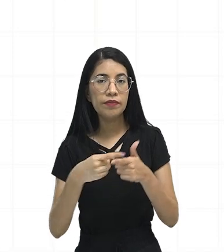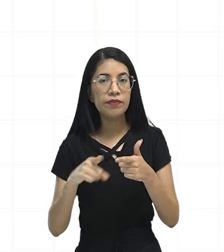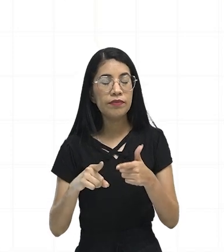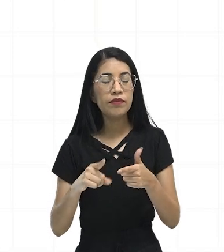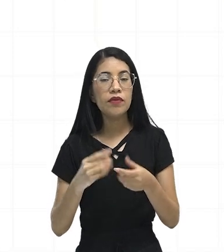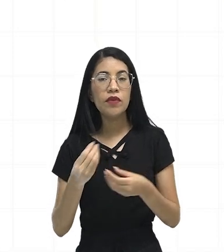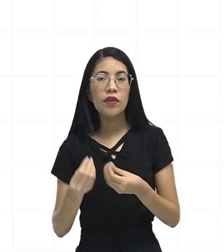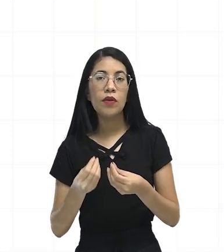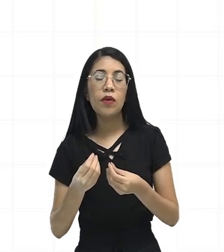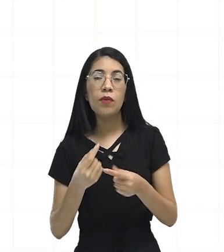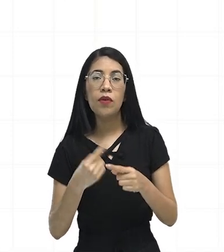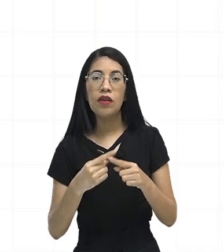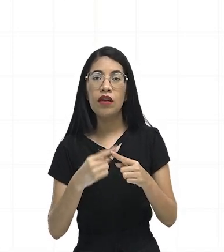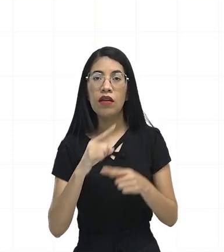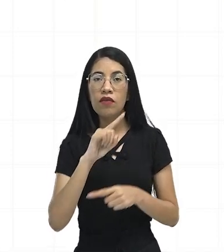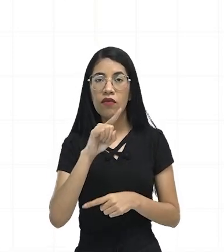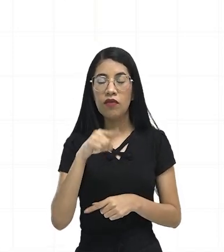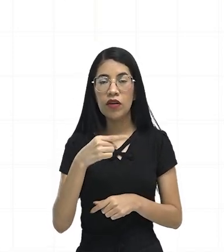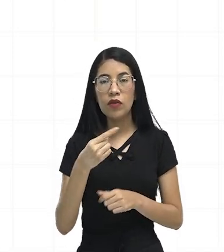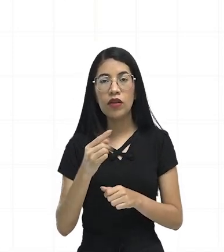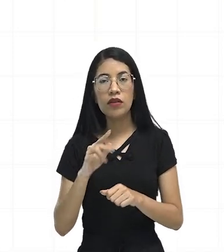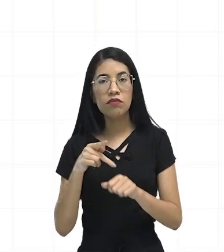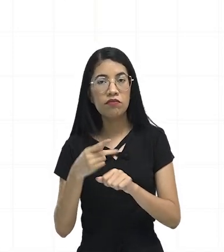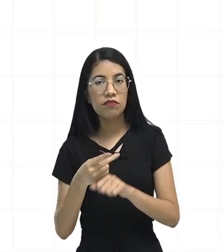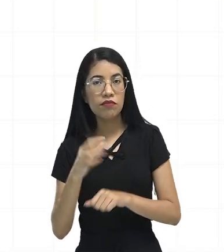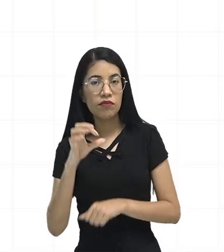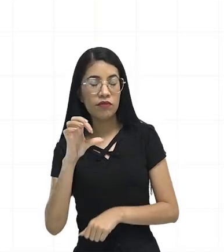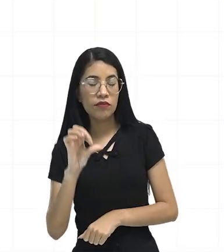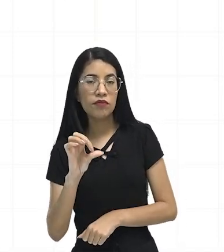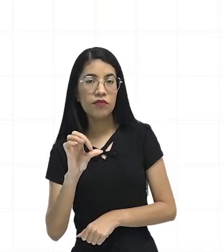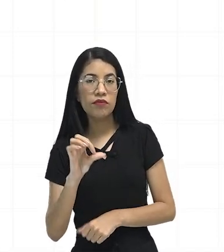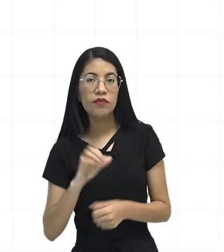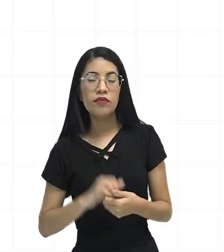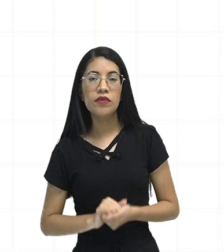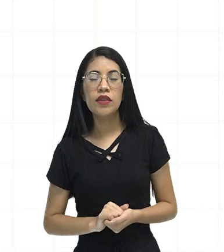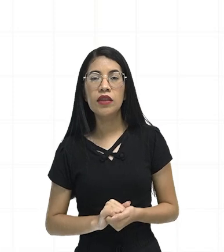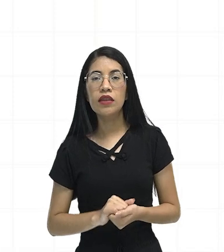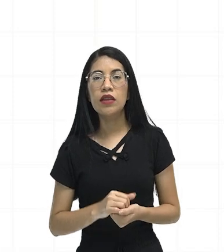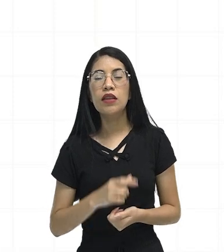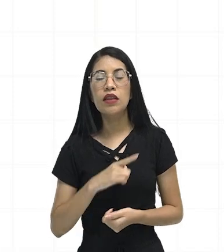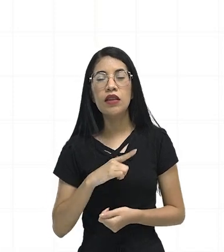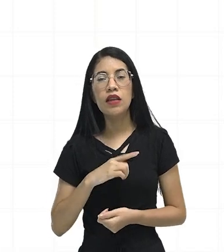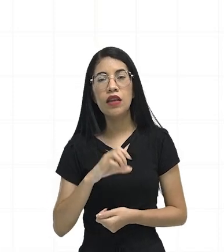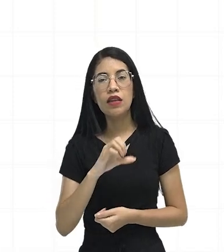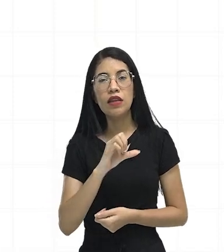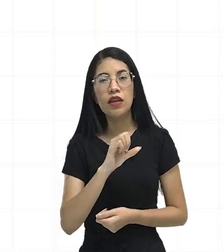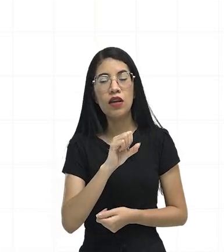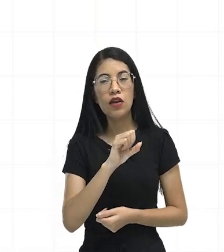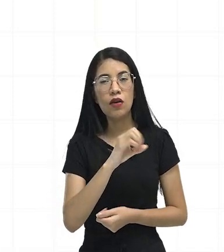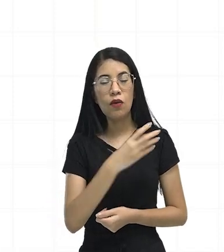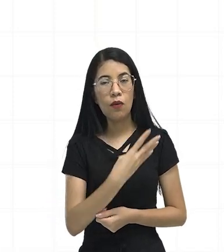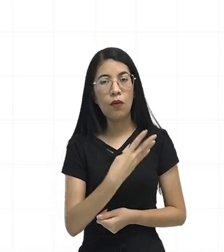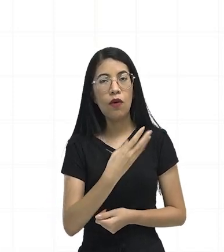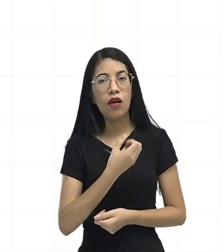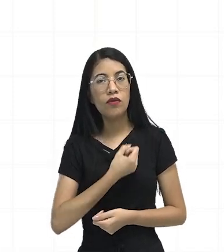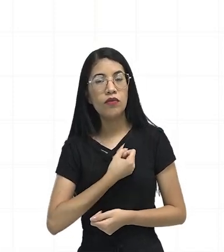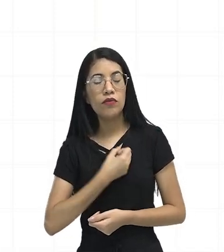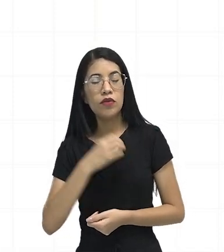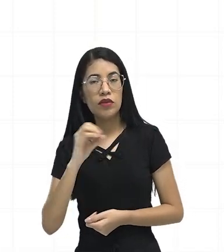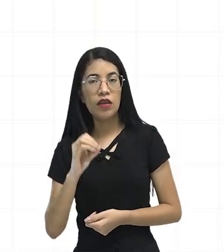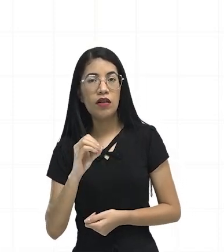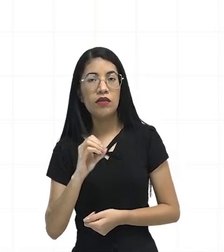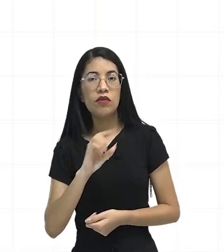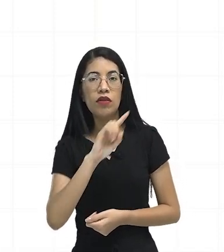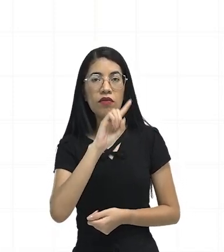está depois do 9. Como eu tenho 4 zeros aqui no denominador, eu vou andar 4